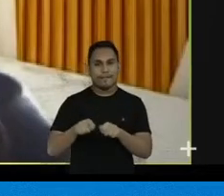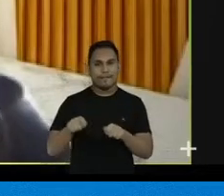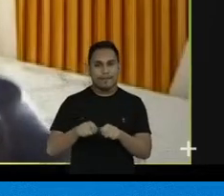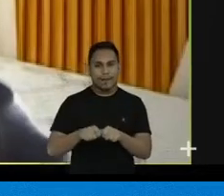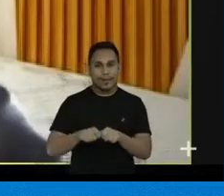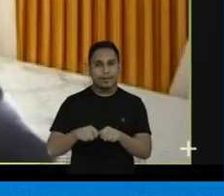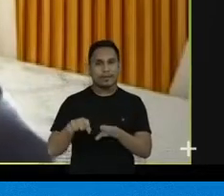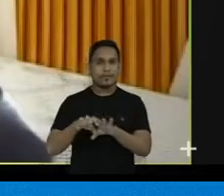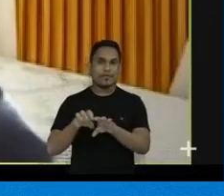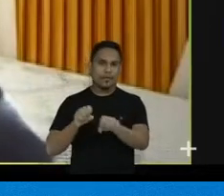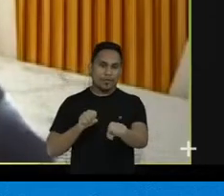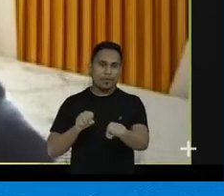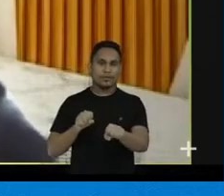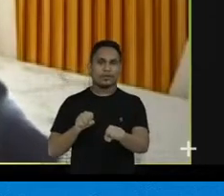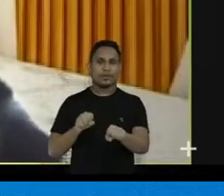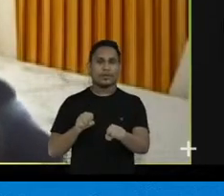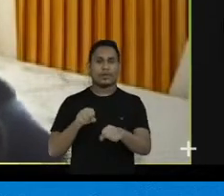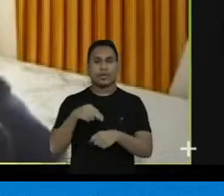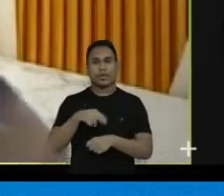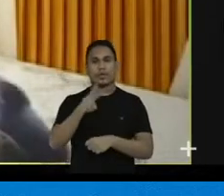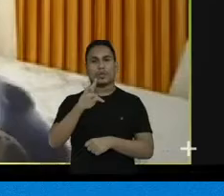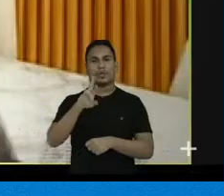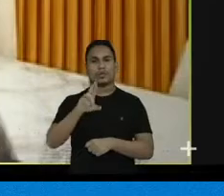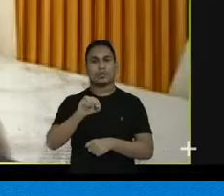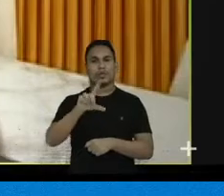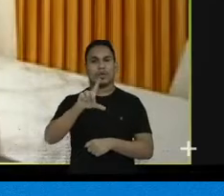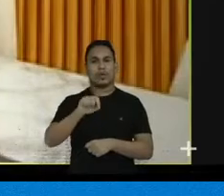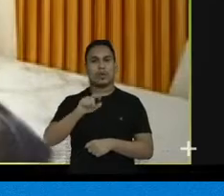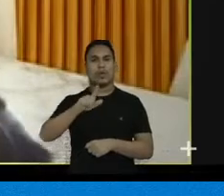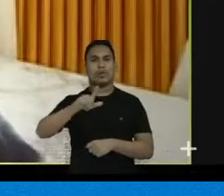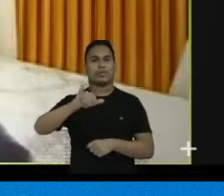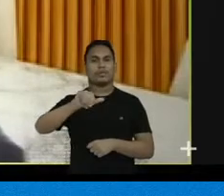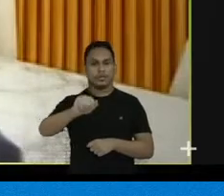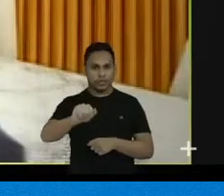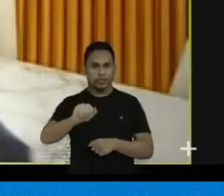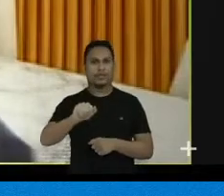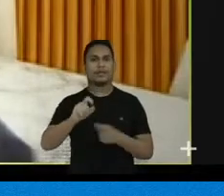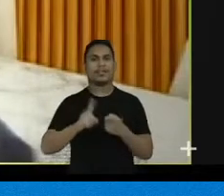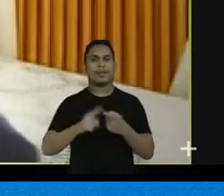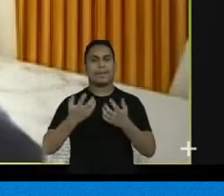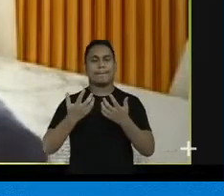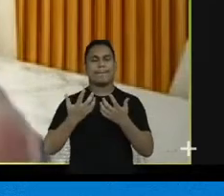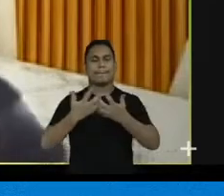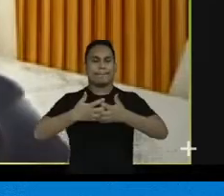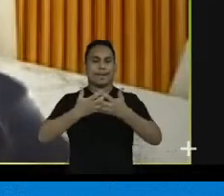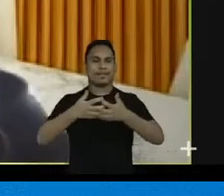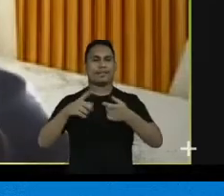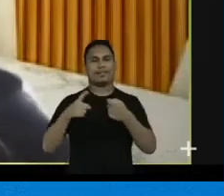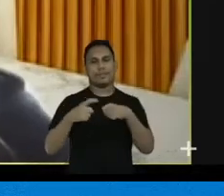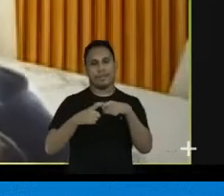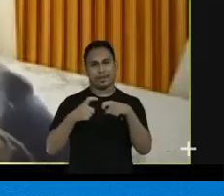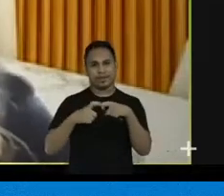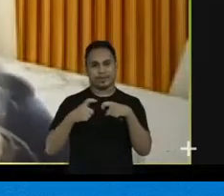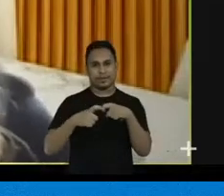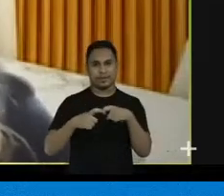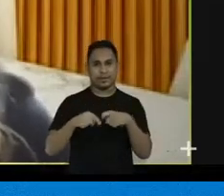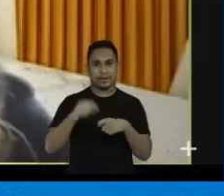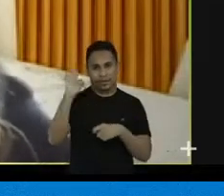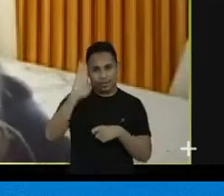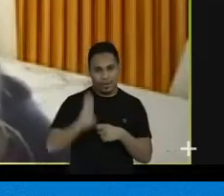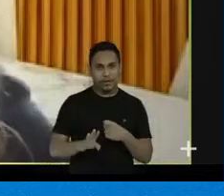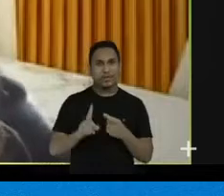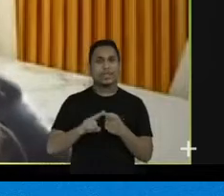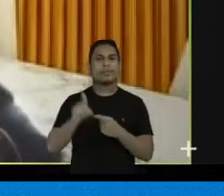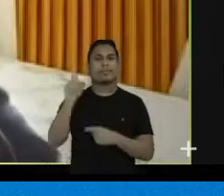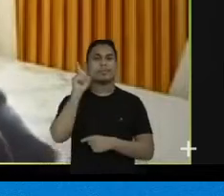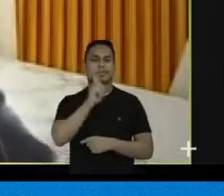nutrologia e em medicina funcional. Não é muito bem conhecido aqui no Brasil ainda, mas nos Estados Unidos é muito